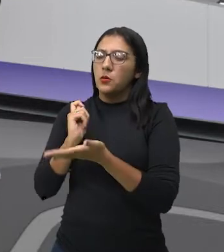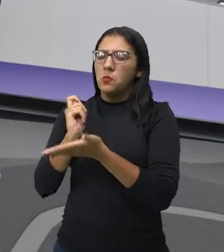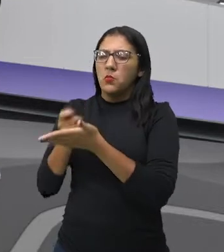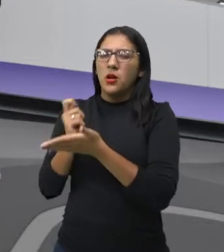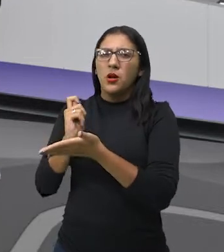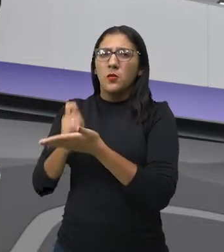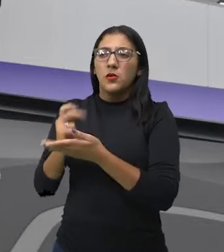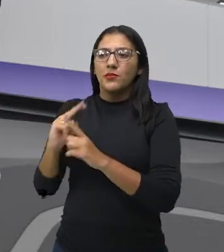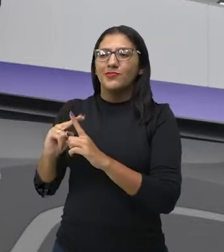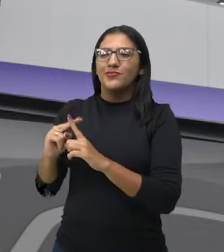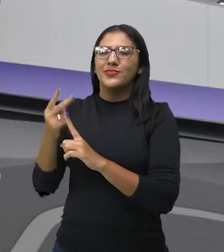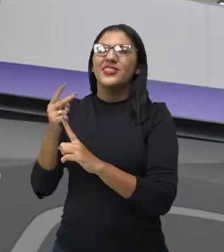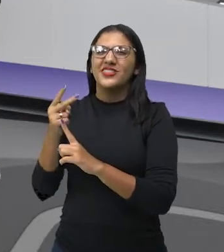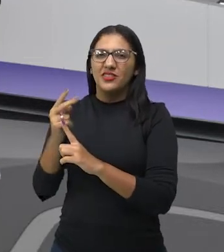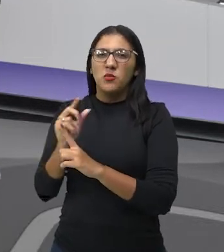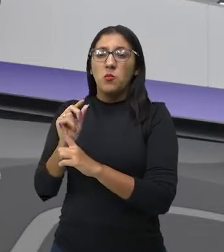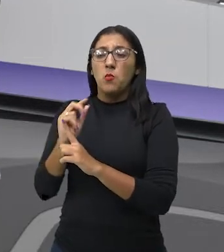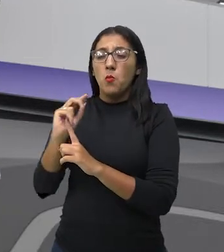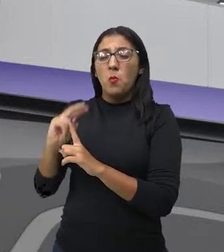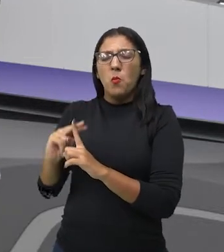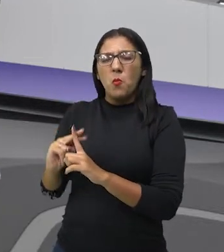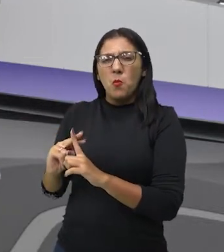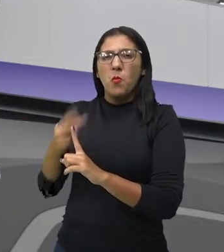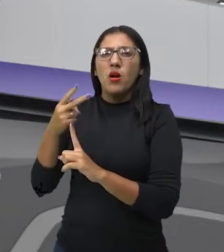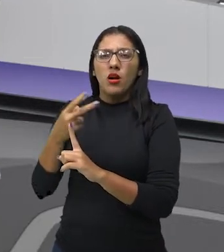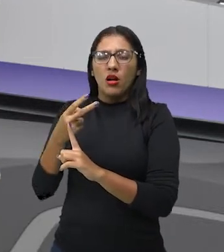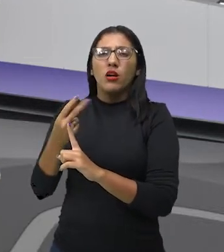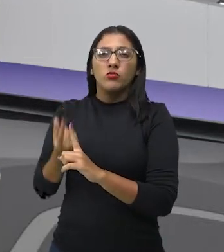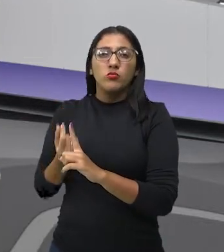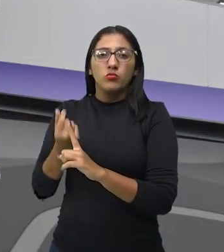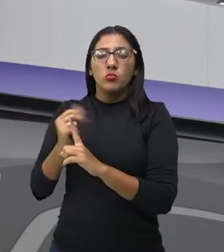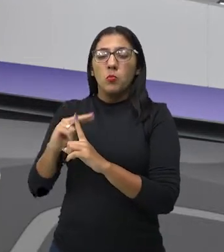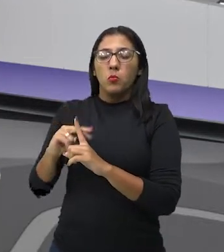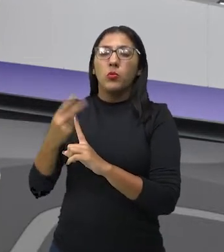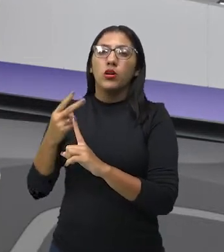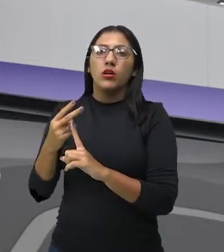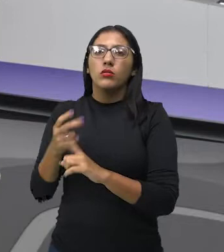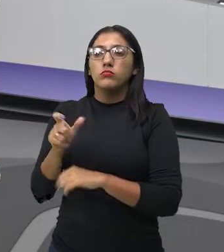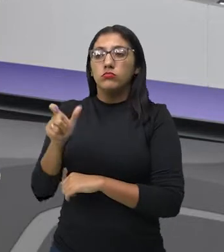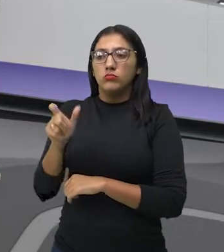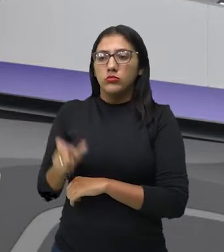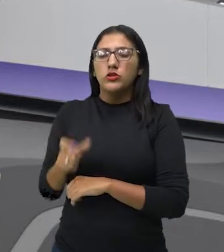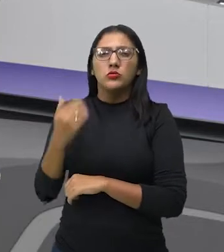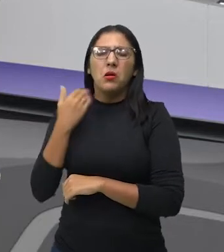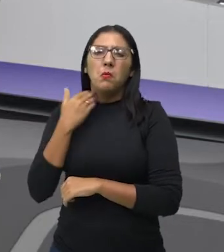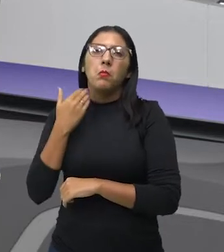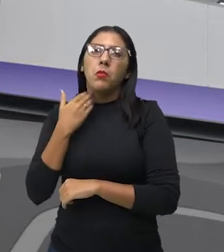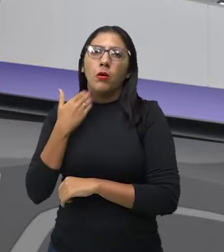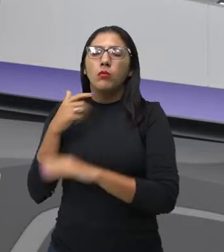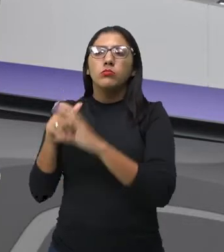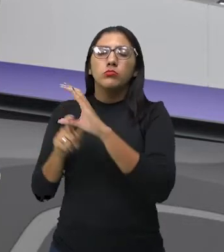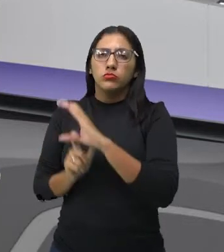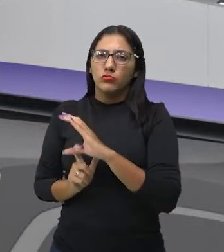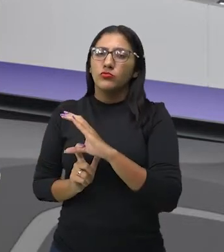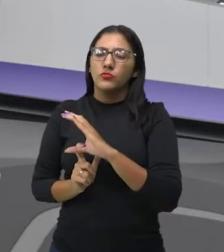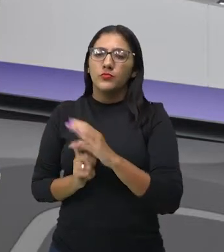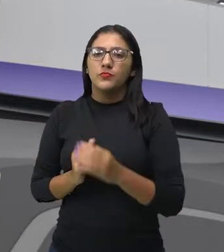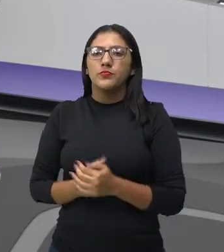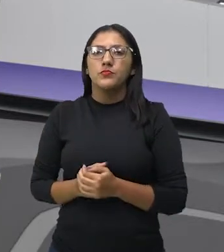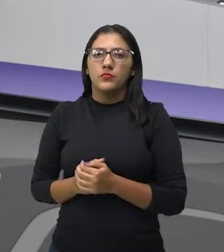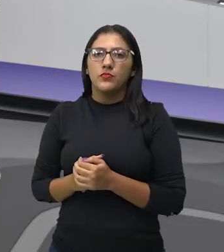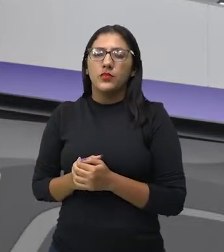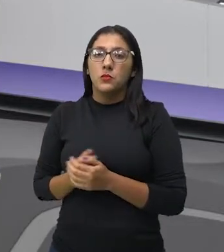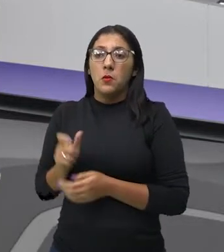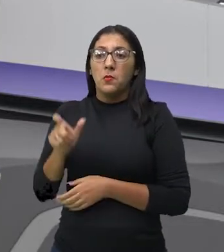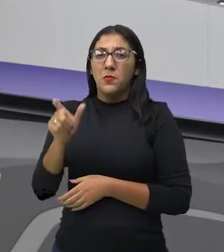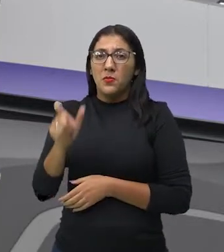pagar algo a mais, né, sobre esse valor para a pessoa o qual ele emprestou o dinheiro. Essa pessoa pode ser